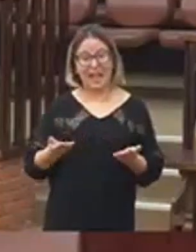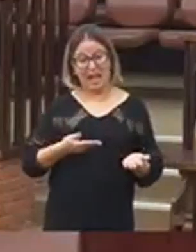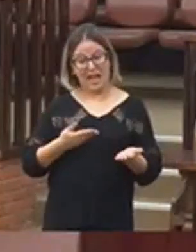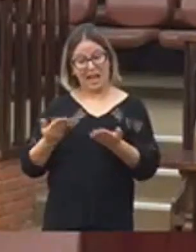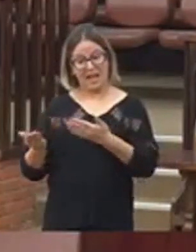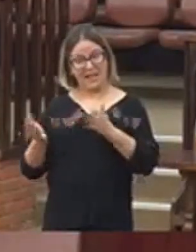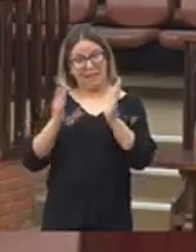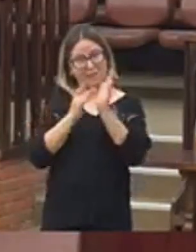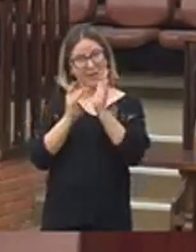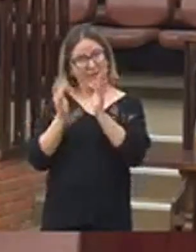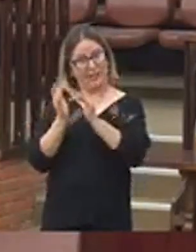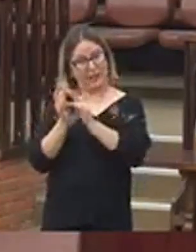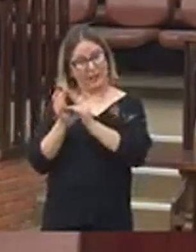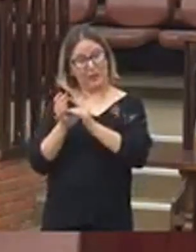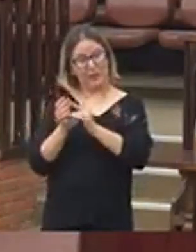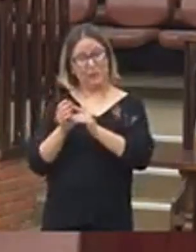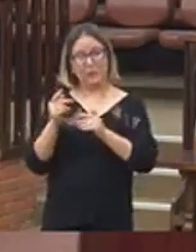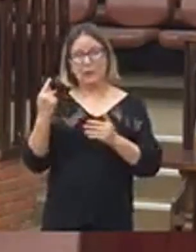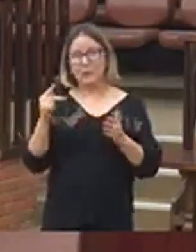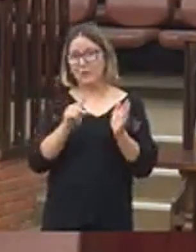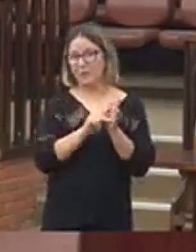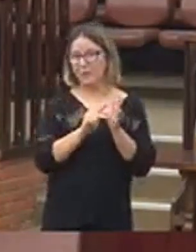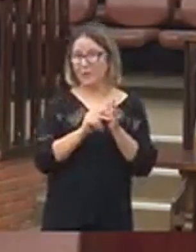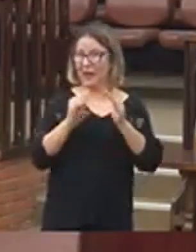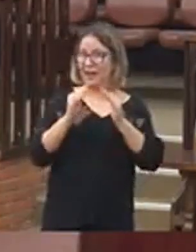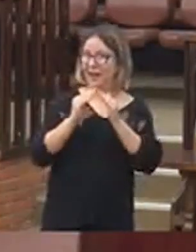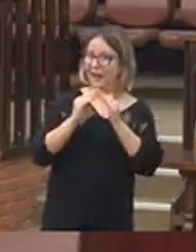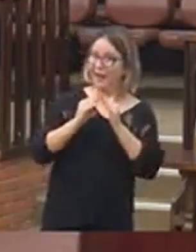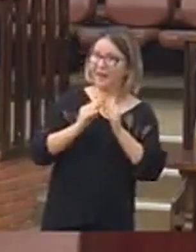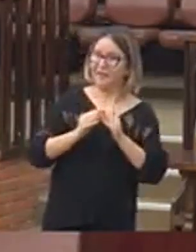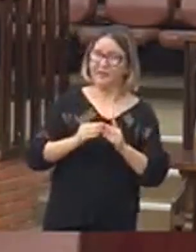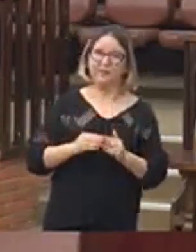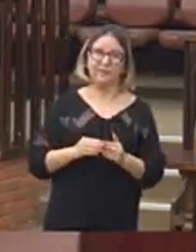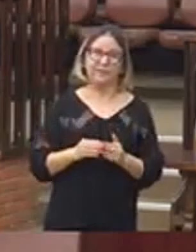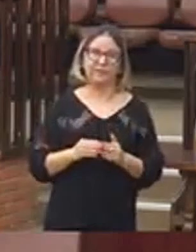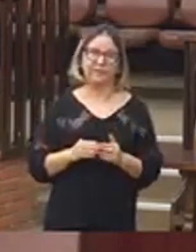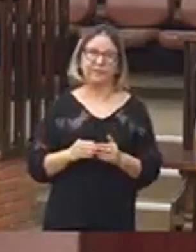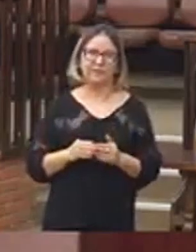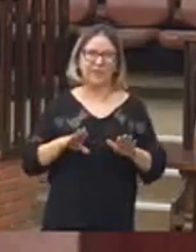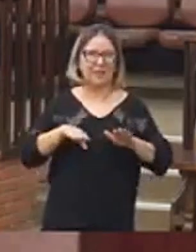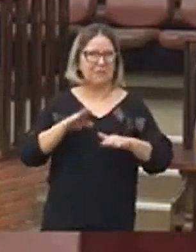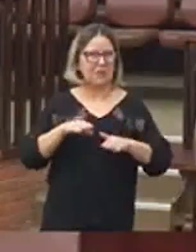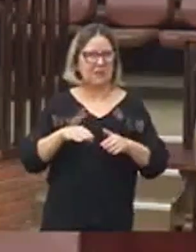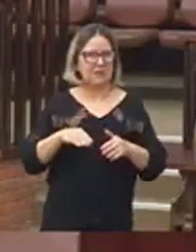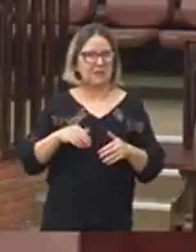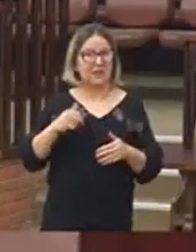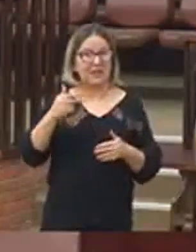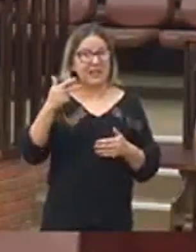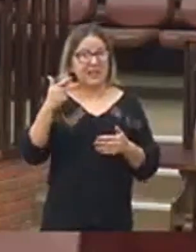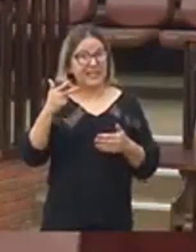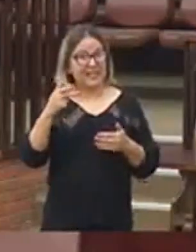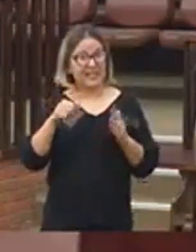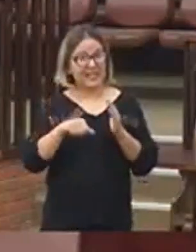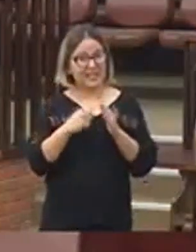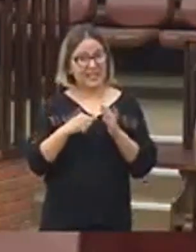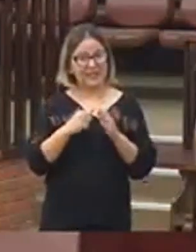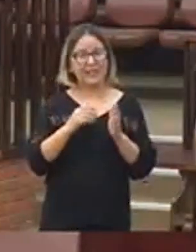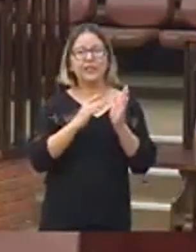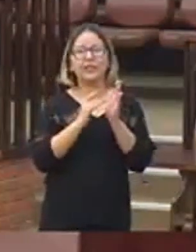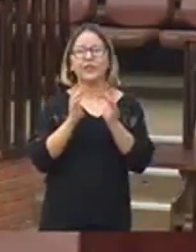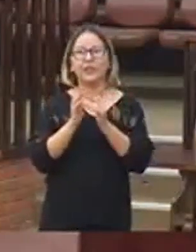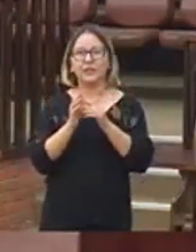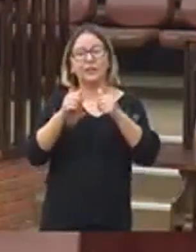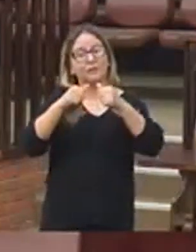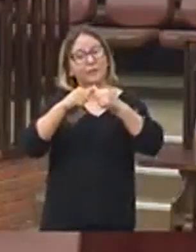Páscoas, Jesus esteve em Jerusalém. E possivelmente nessas 3 vezes, pelo menos em 2, ele esteve na